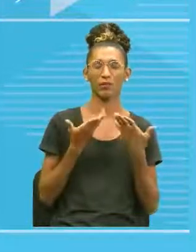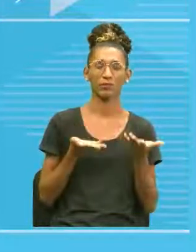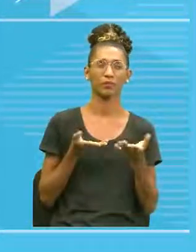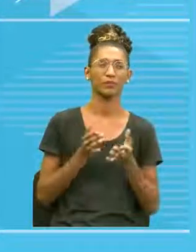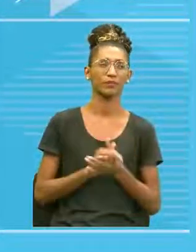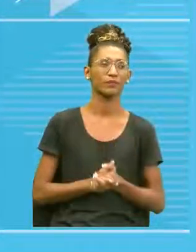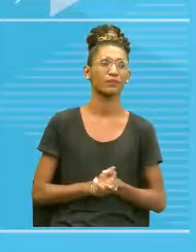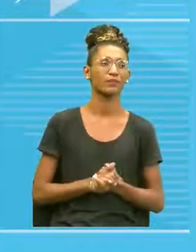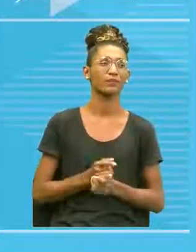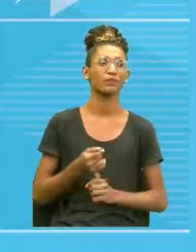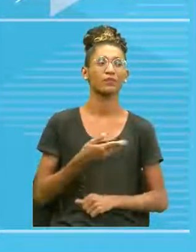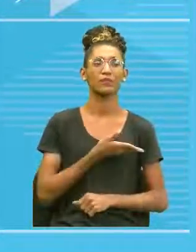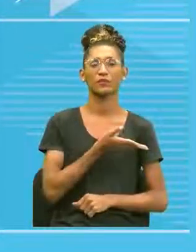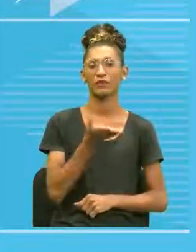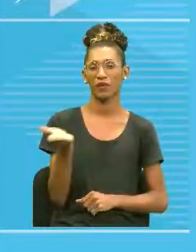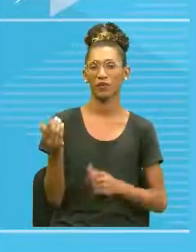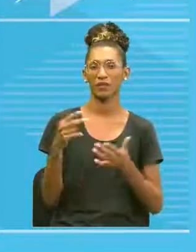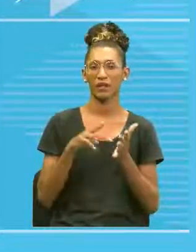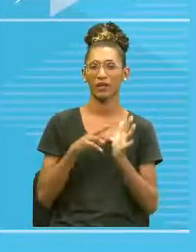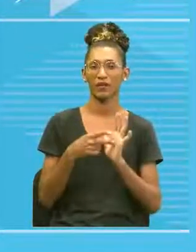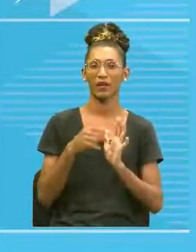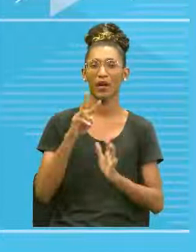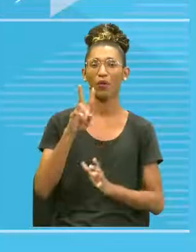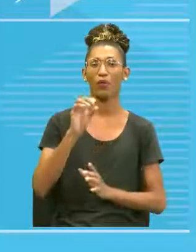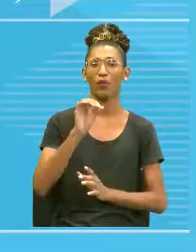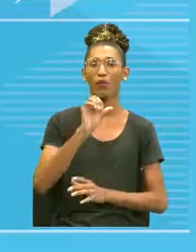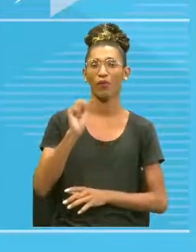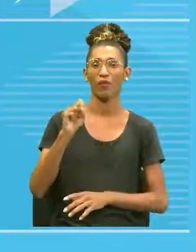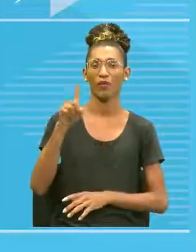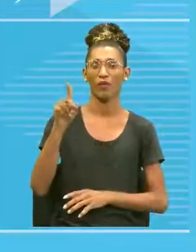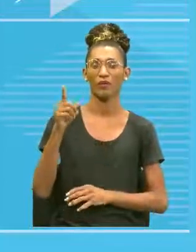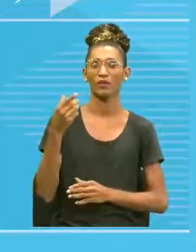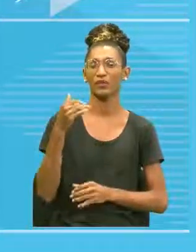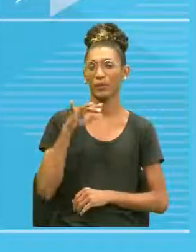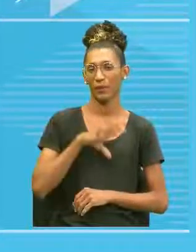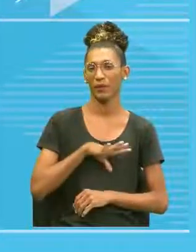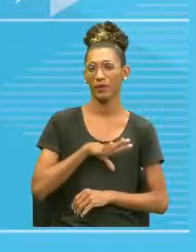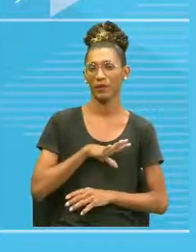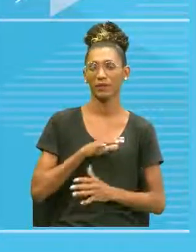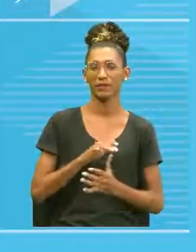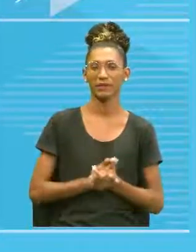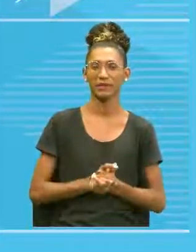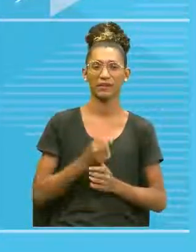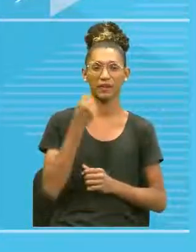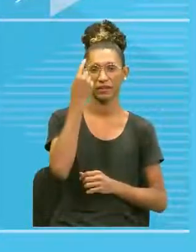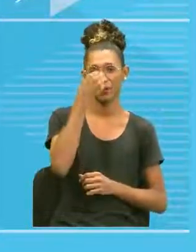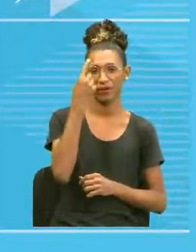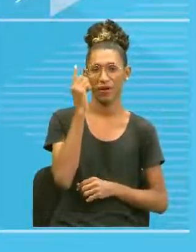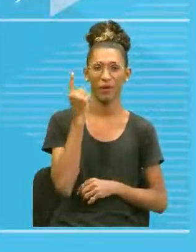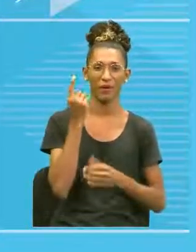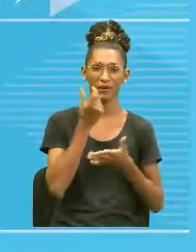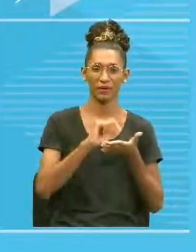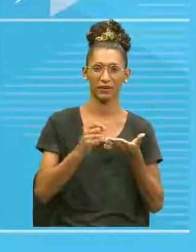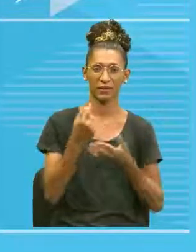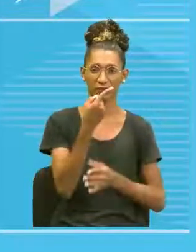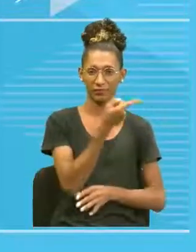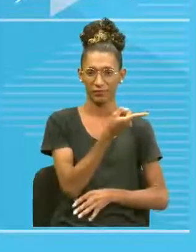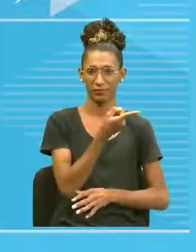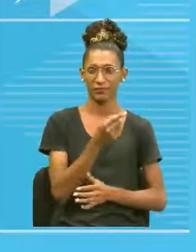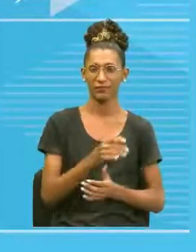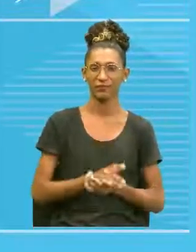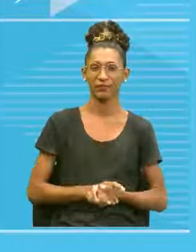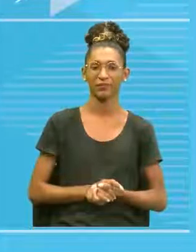o rosto outras duas outras é o voz do português né e outro ele nós vós e espanhol bolso outras boas outras